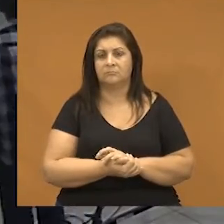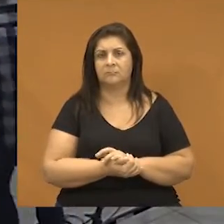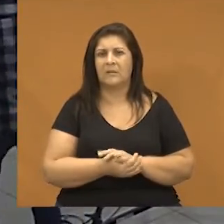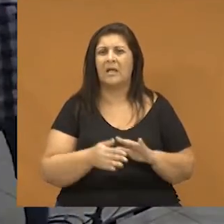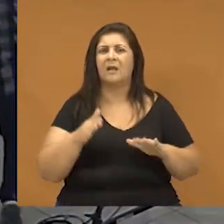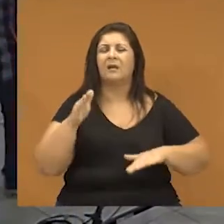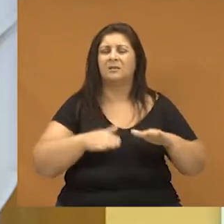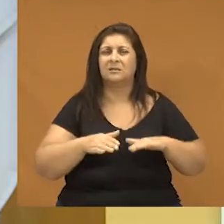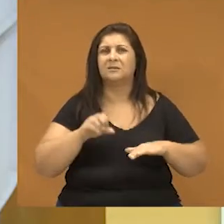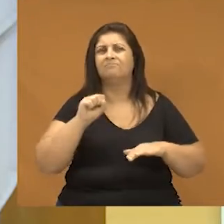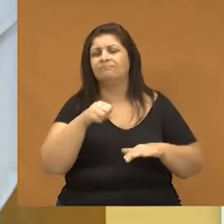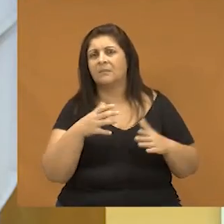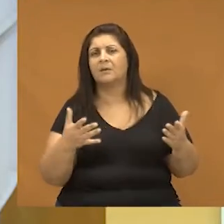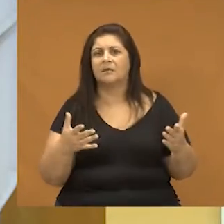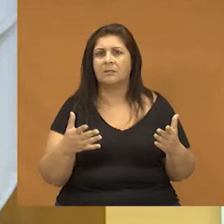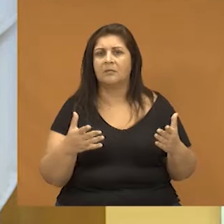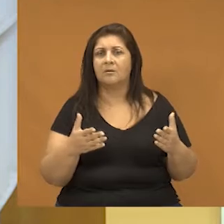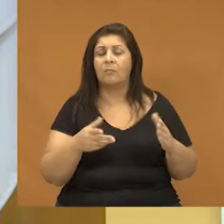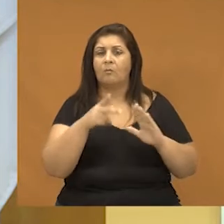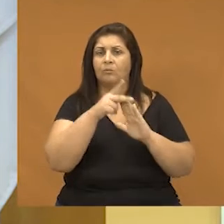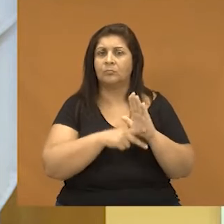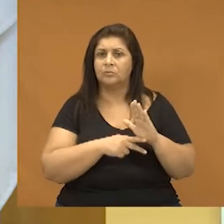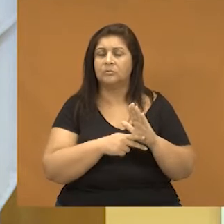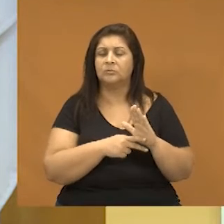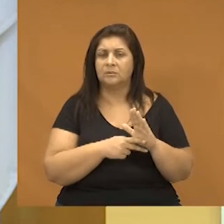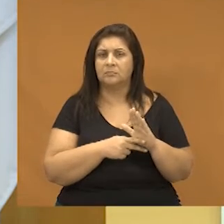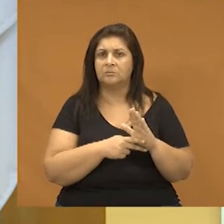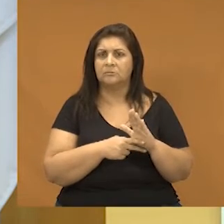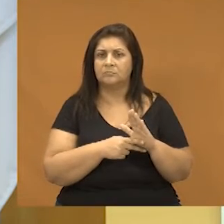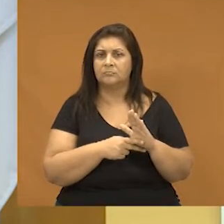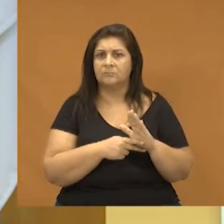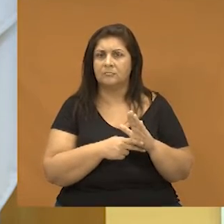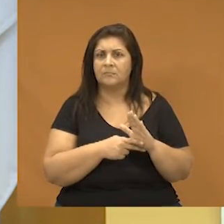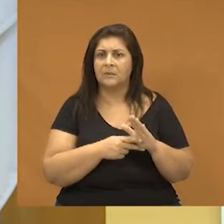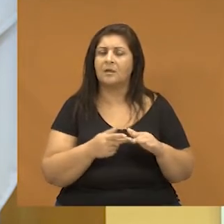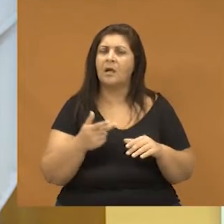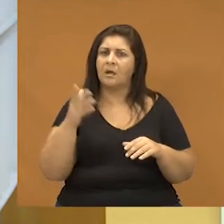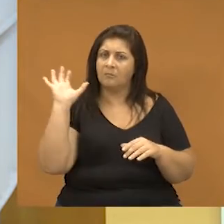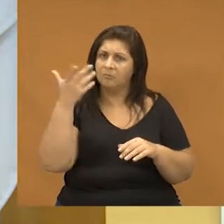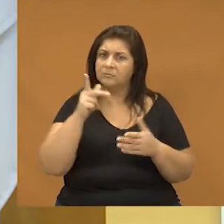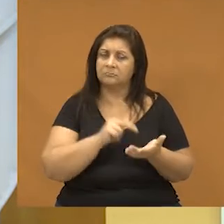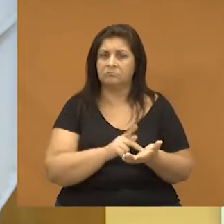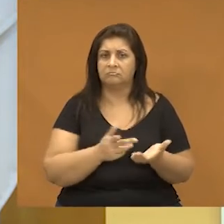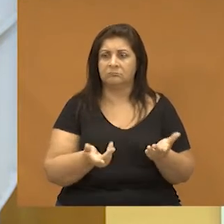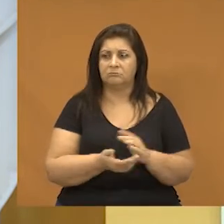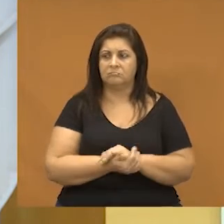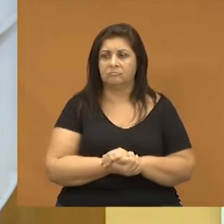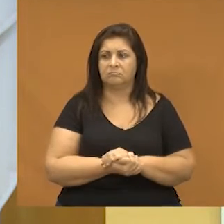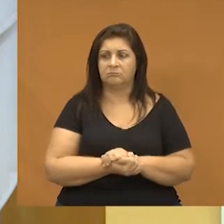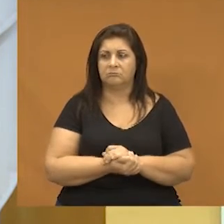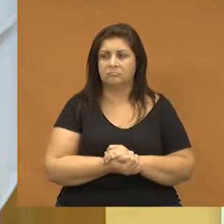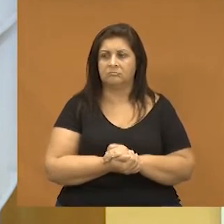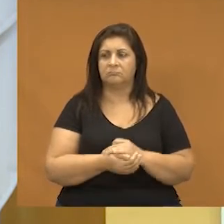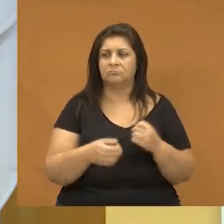de condições para que esse projeto possa, na prática, né, ser viabilizado. Porque senão a gente, como eu disse, por isso que tem que